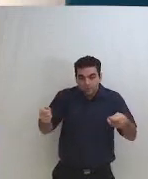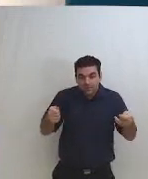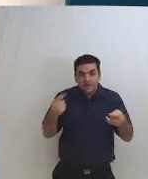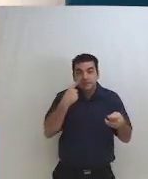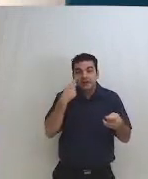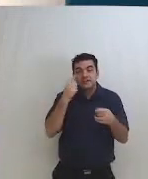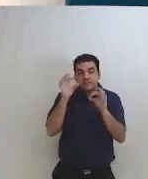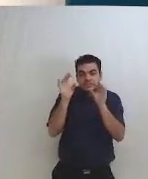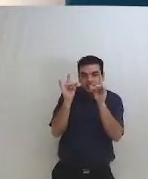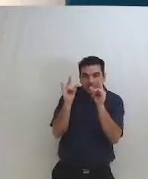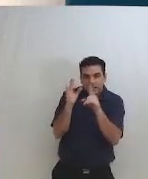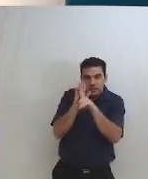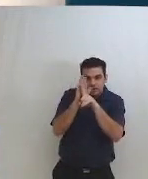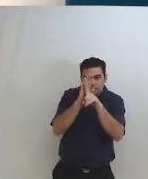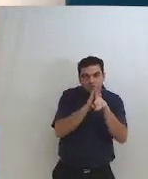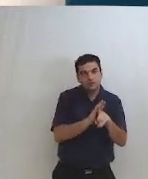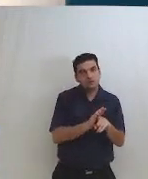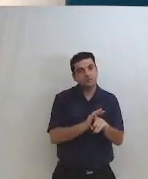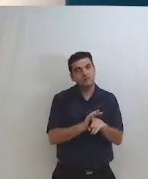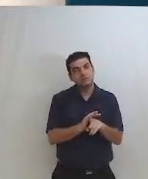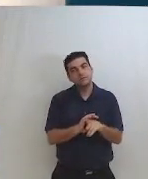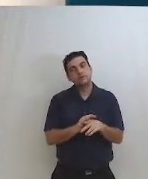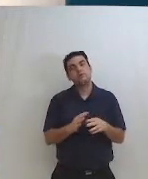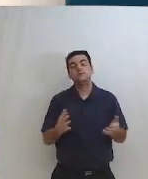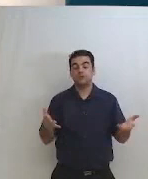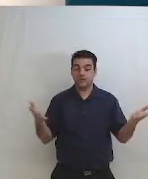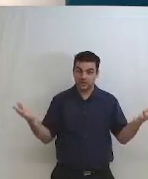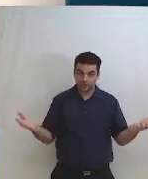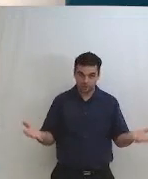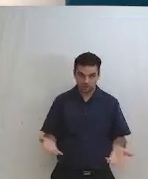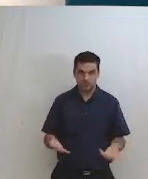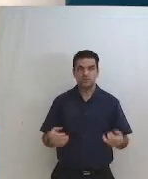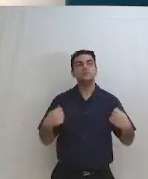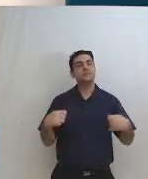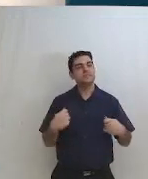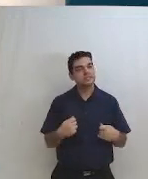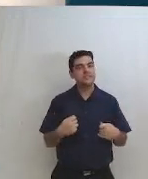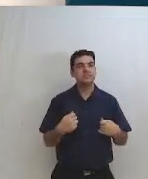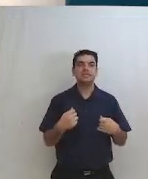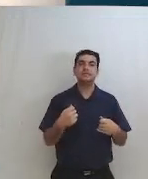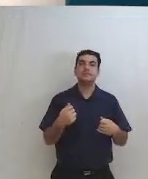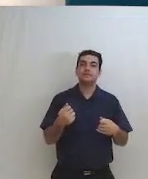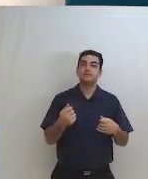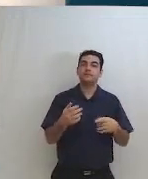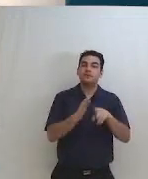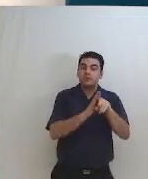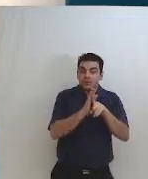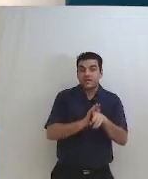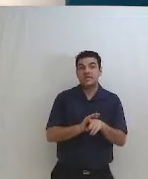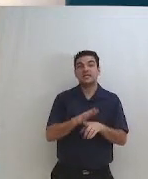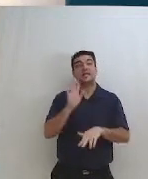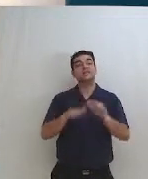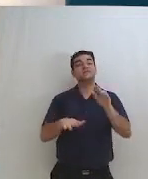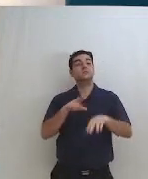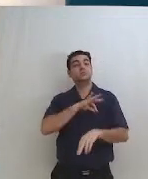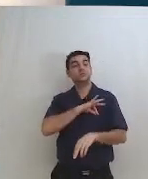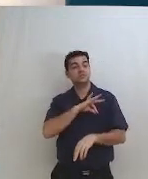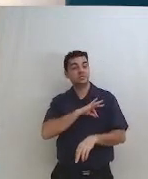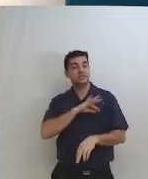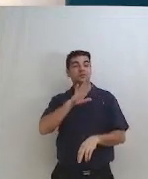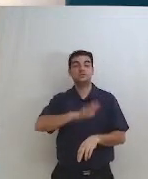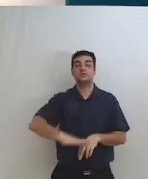investigada. Pode-se, com isso, desde já investigar, inclusive, policiais que, já que na área investigada, uma delegacia de